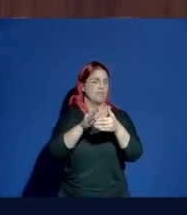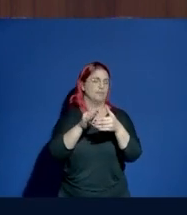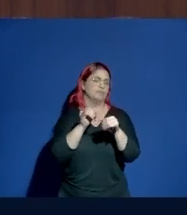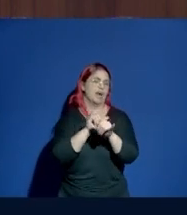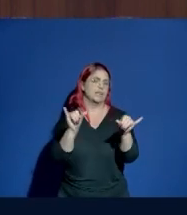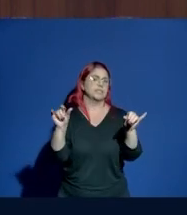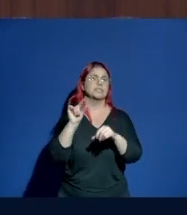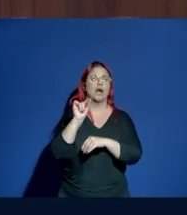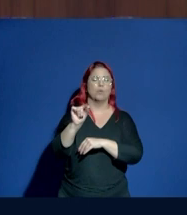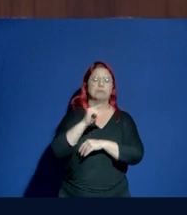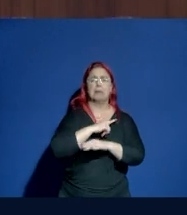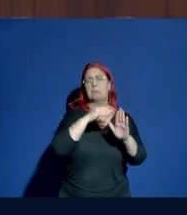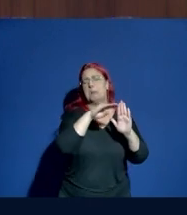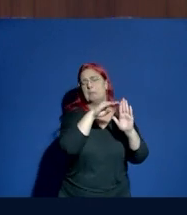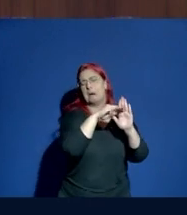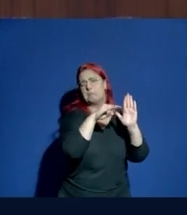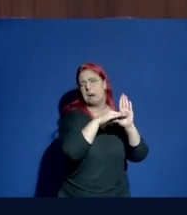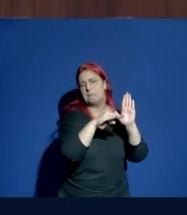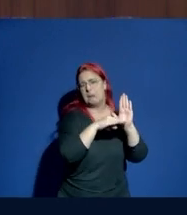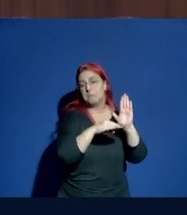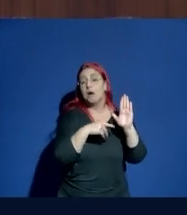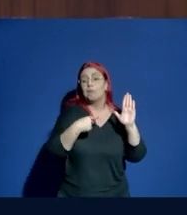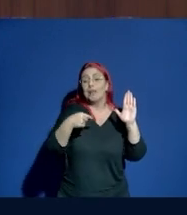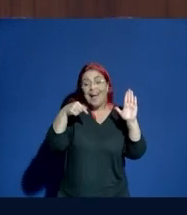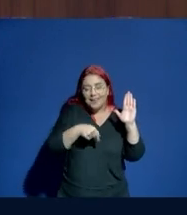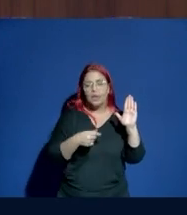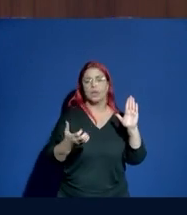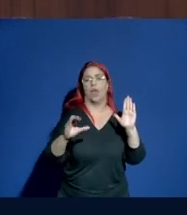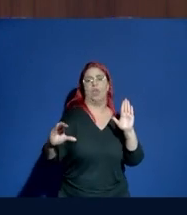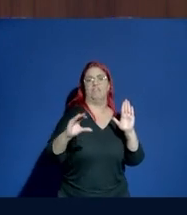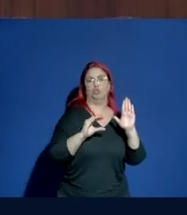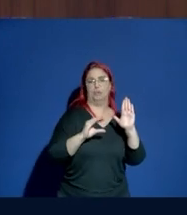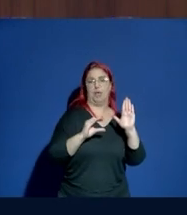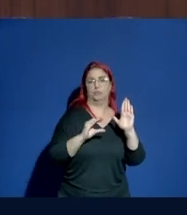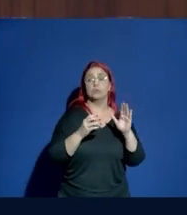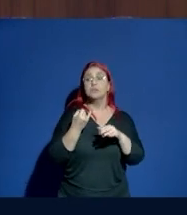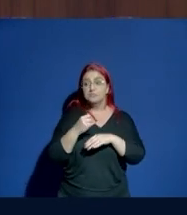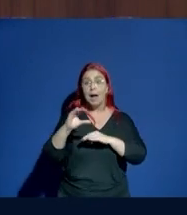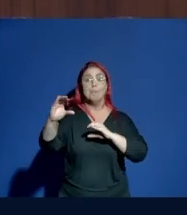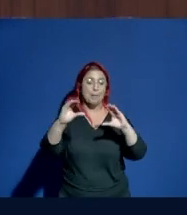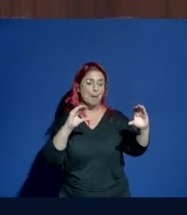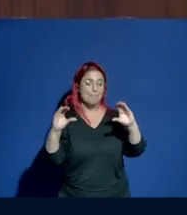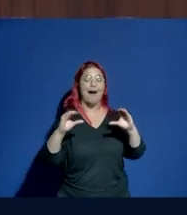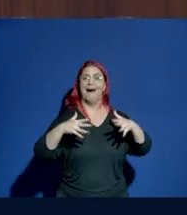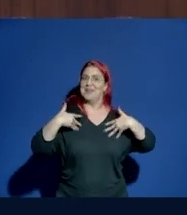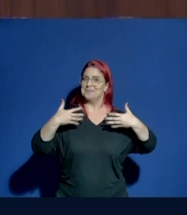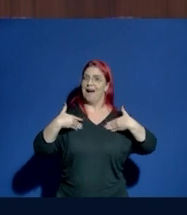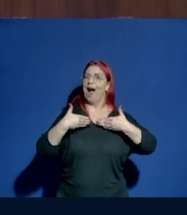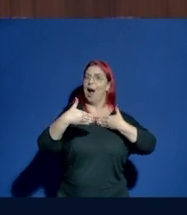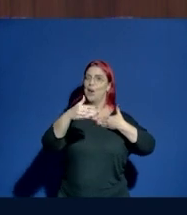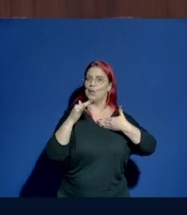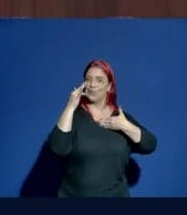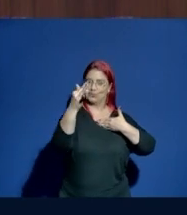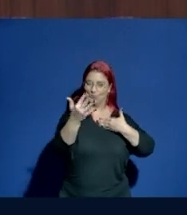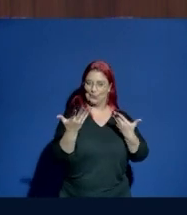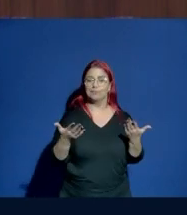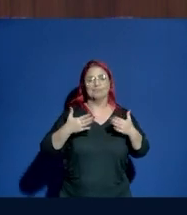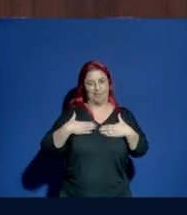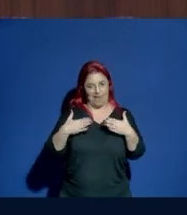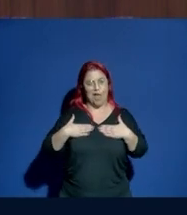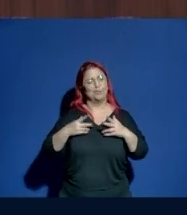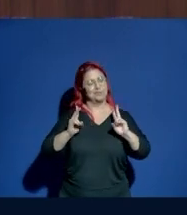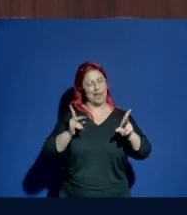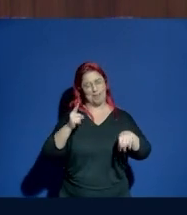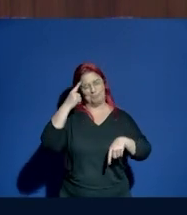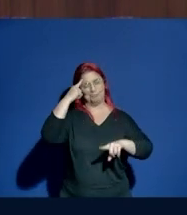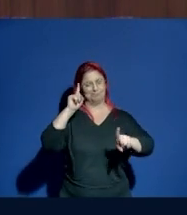simplificação de uma série de processo Porque o que nós queremos aqui é investimento e investimento tá vindo a gente está animado com o futuro como sempre digo eu sou um eterno